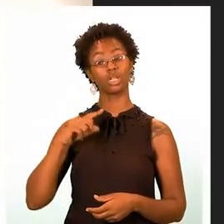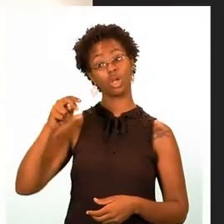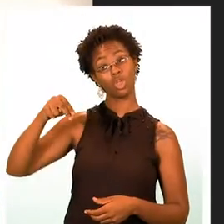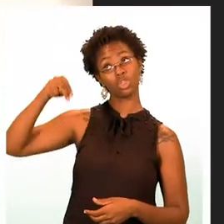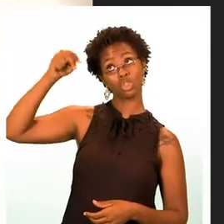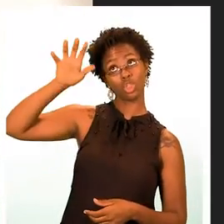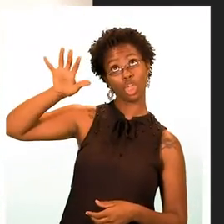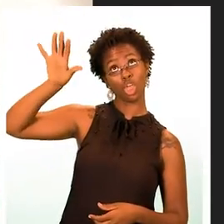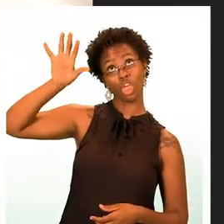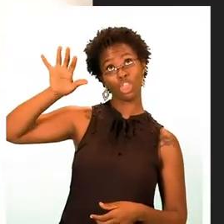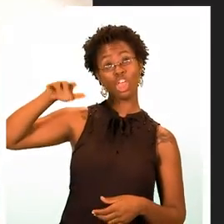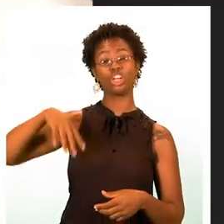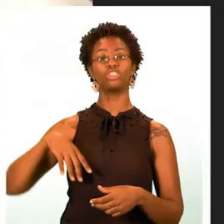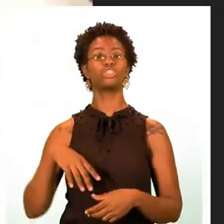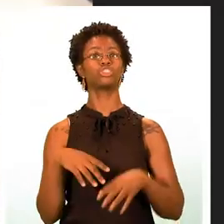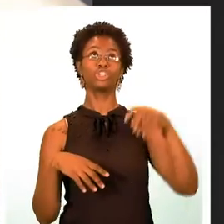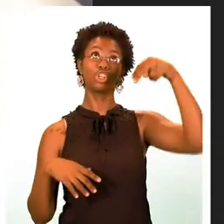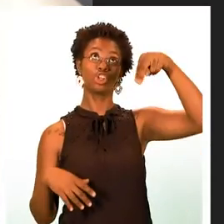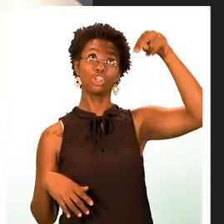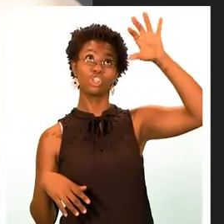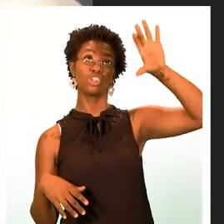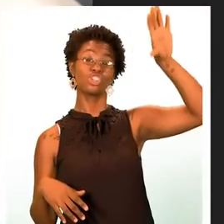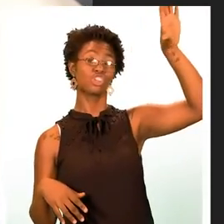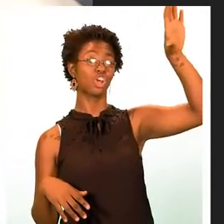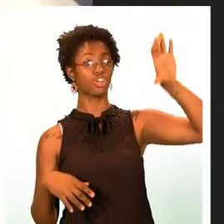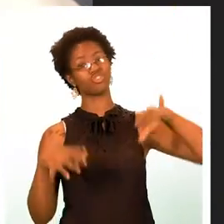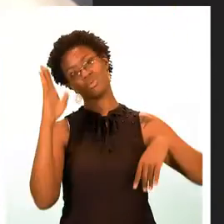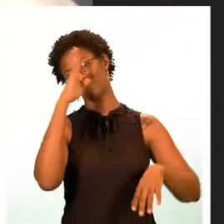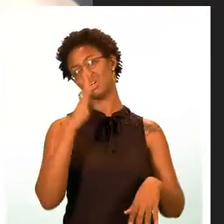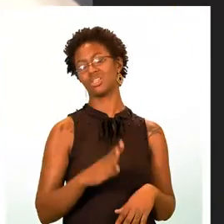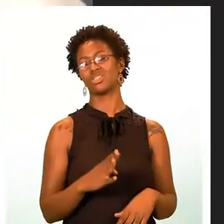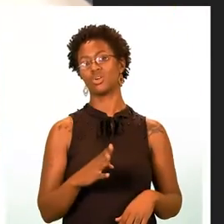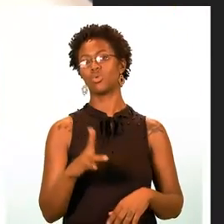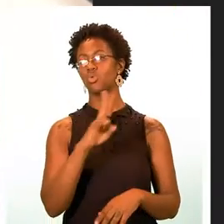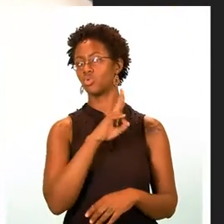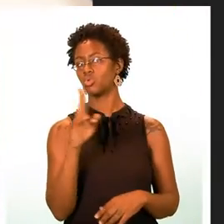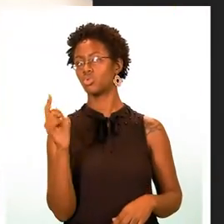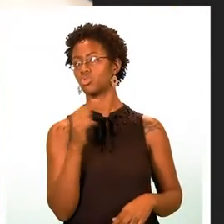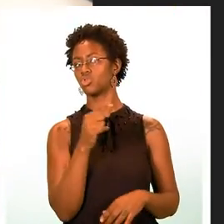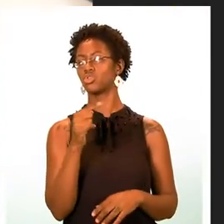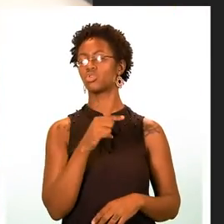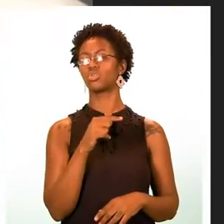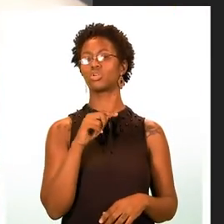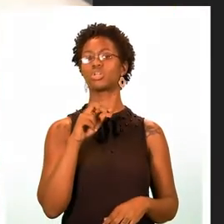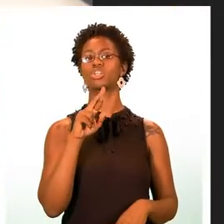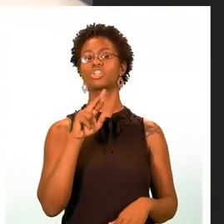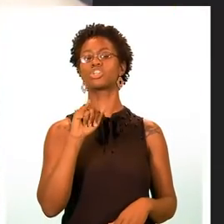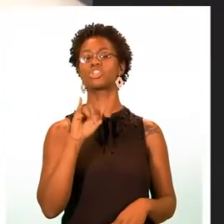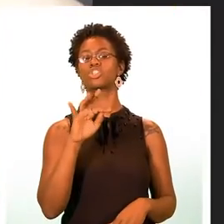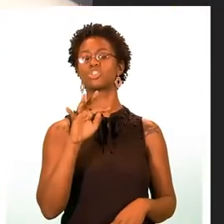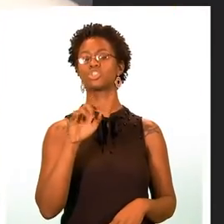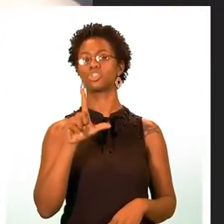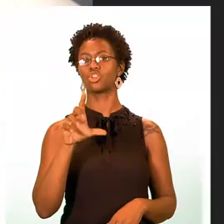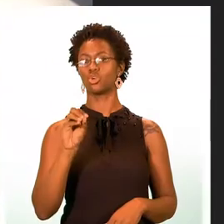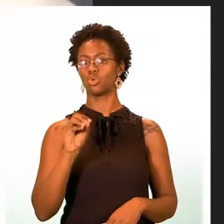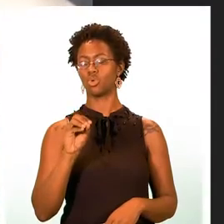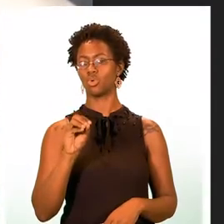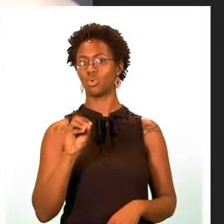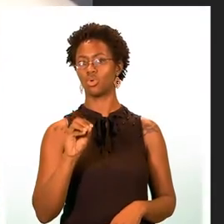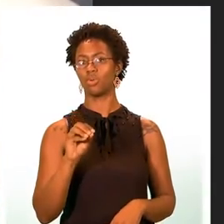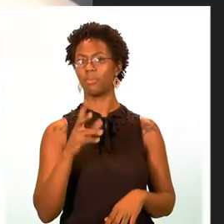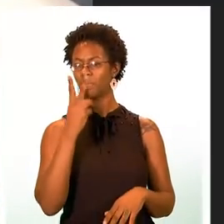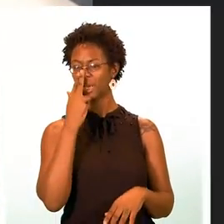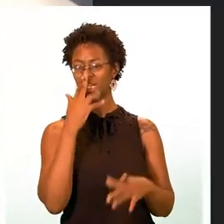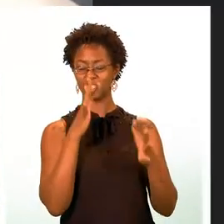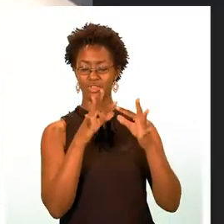no nordeste do Brasil, norte e nordeste do Brasil. Isso a gente chama de ritilo. São lindos,